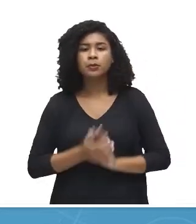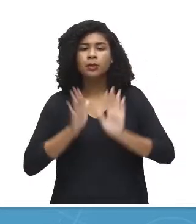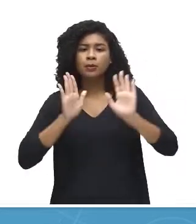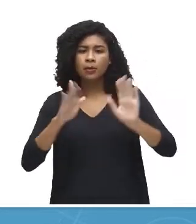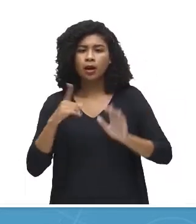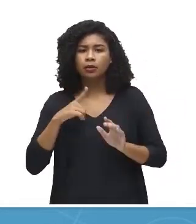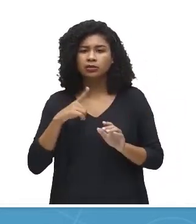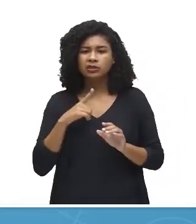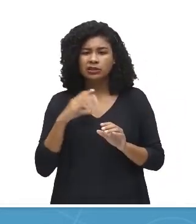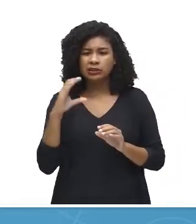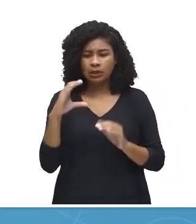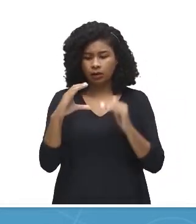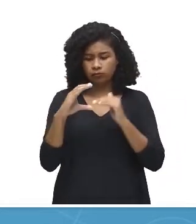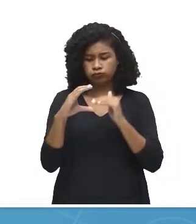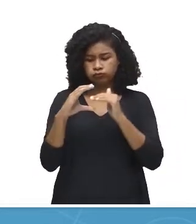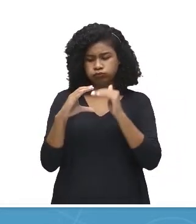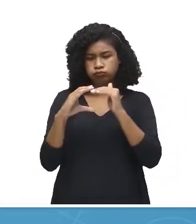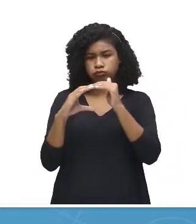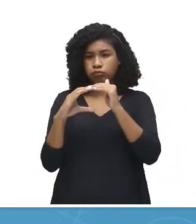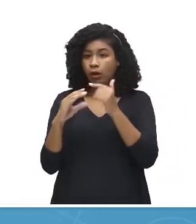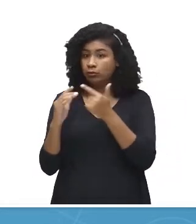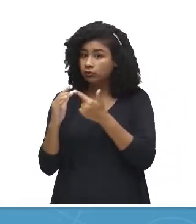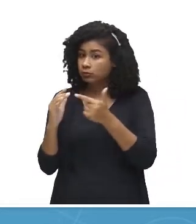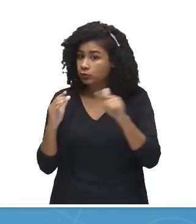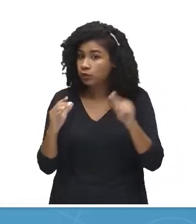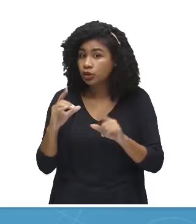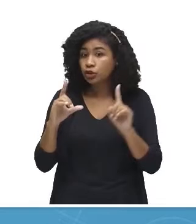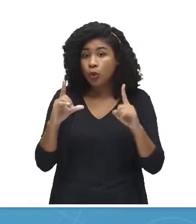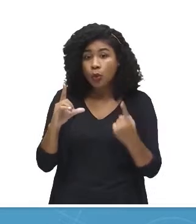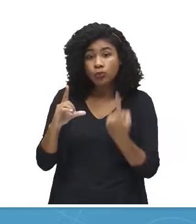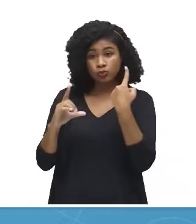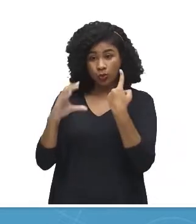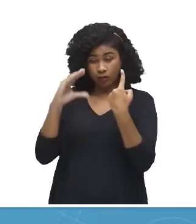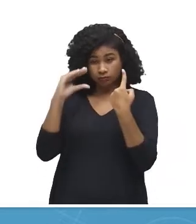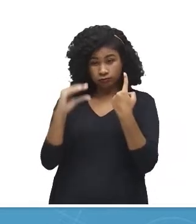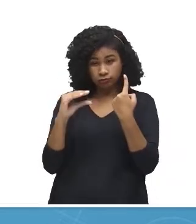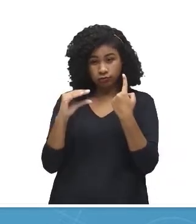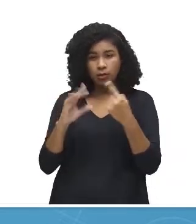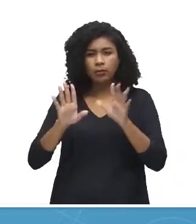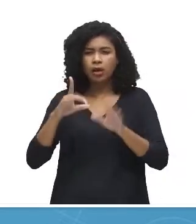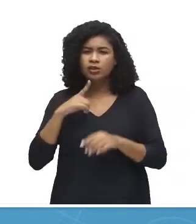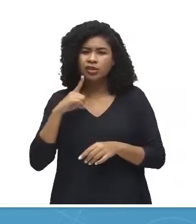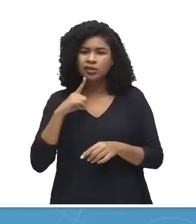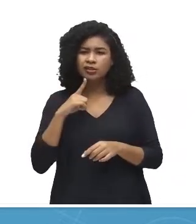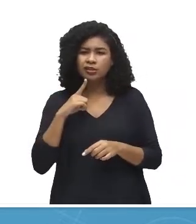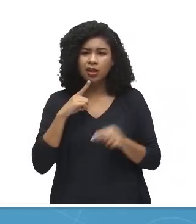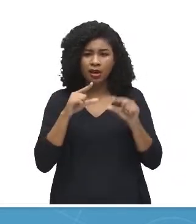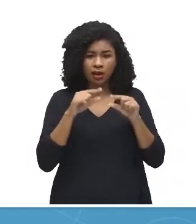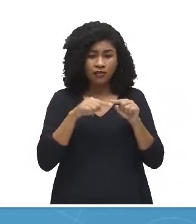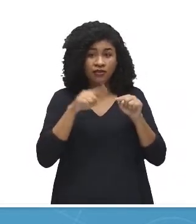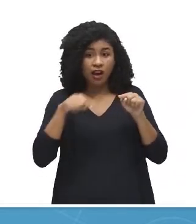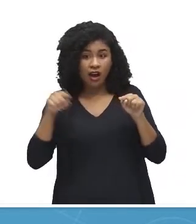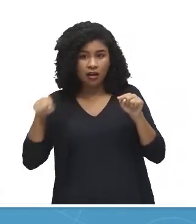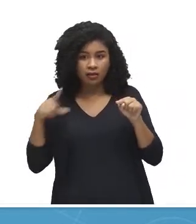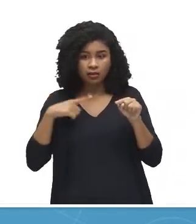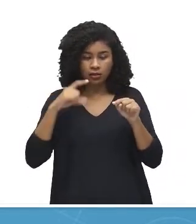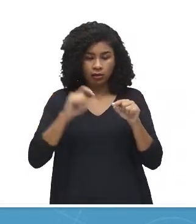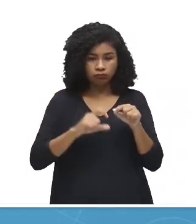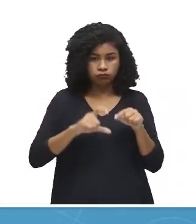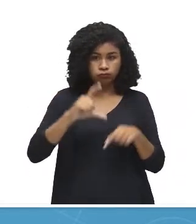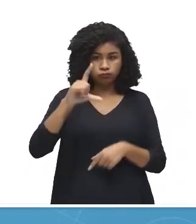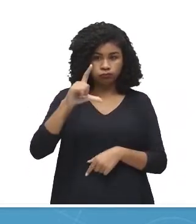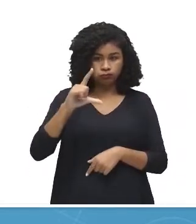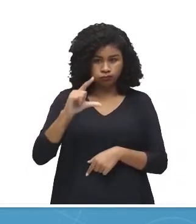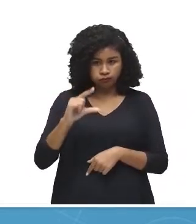falsas camadas, porque os seus núcleos ficam aqui em alturas diferentes, e aí pode parecer que ele é várias camadas,